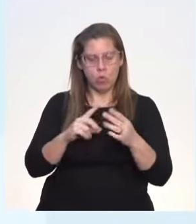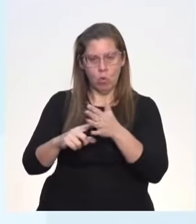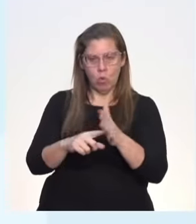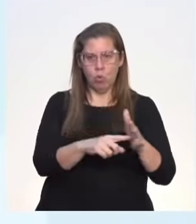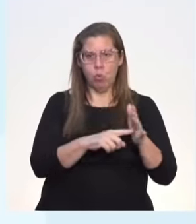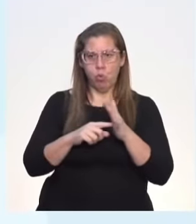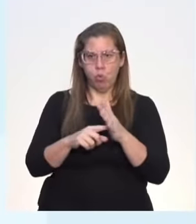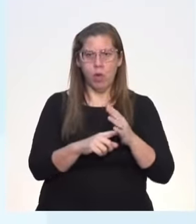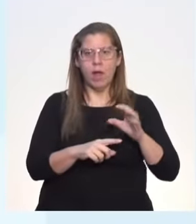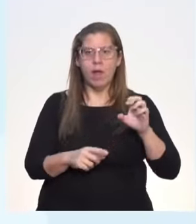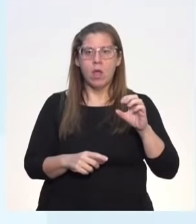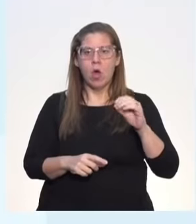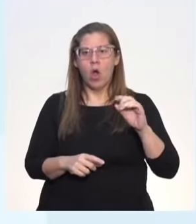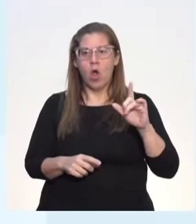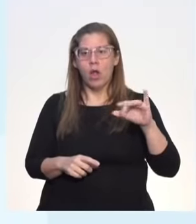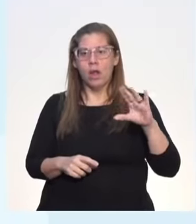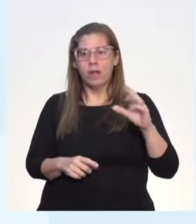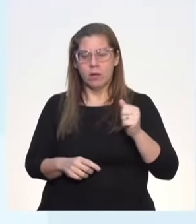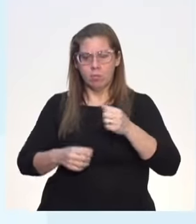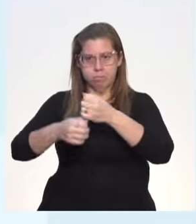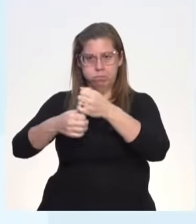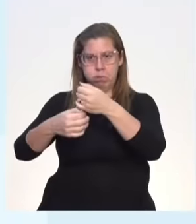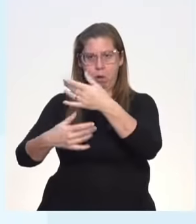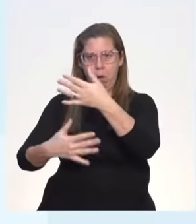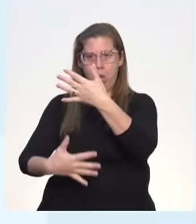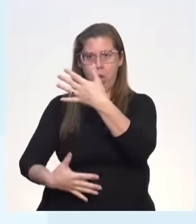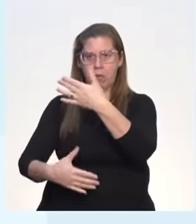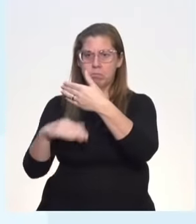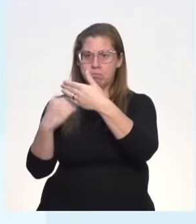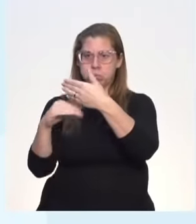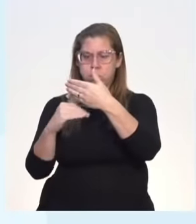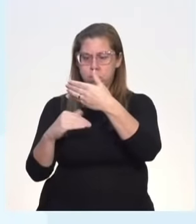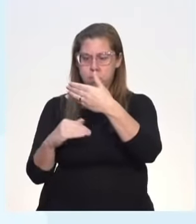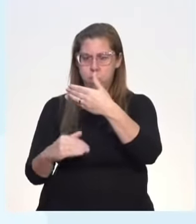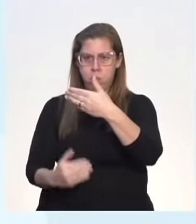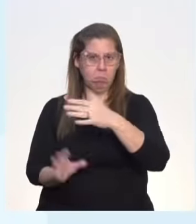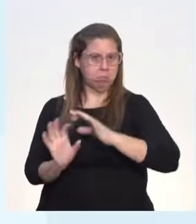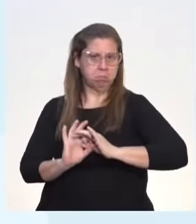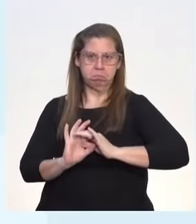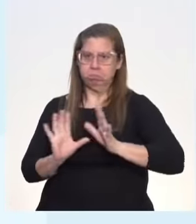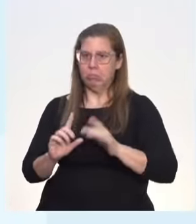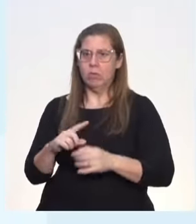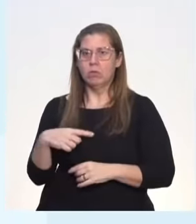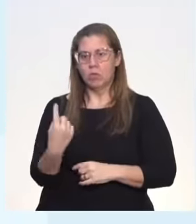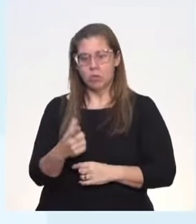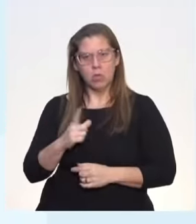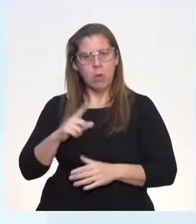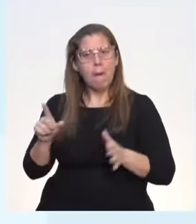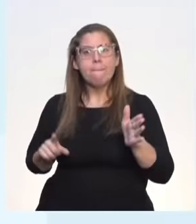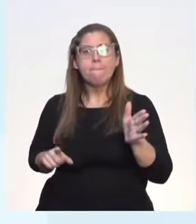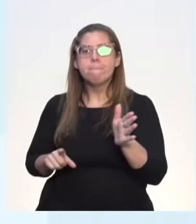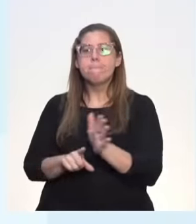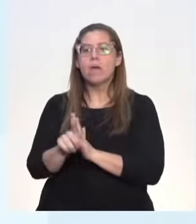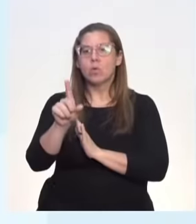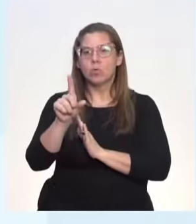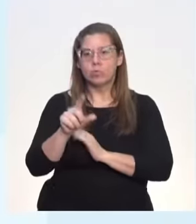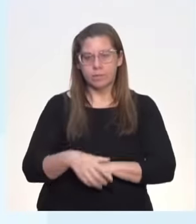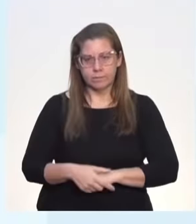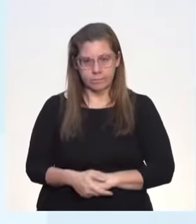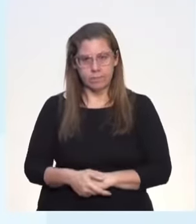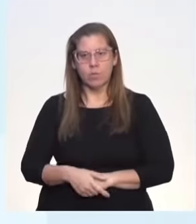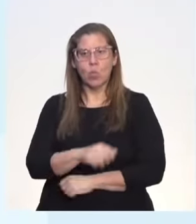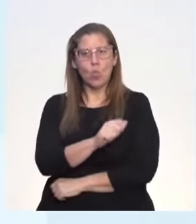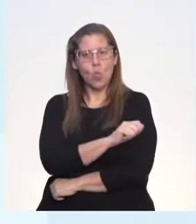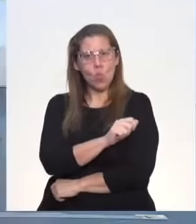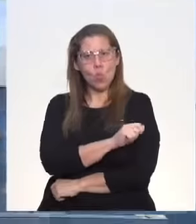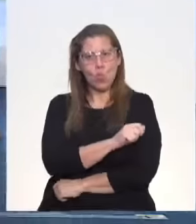você vai respondendo aí para mim o chat está aberto Você pode escrever aí à vontade enquanto isso ele Joel tem uma pergunta de